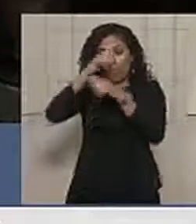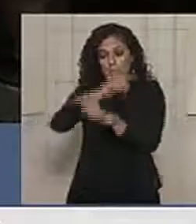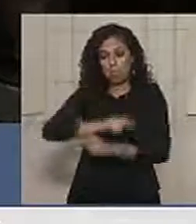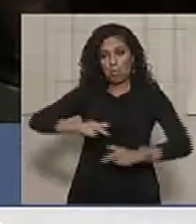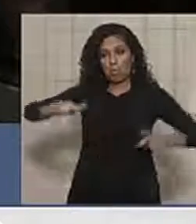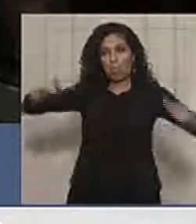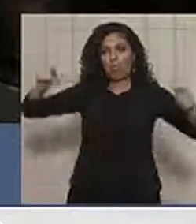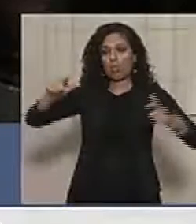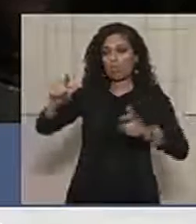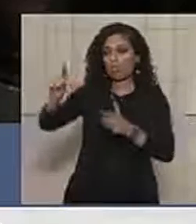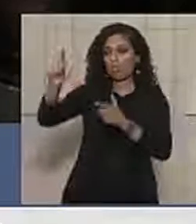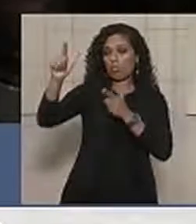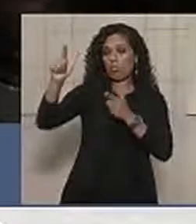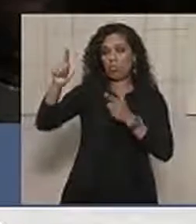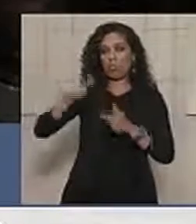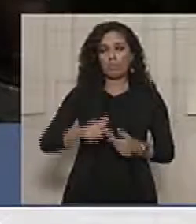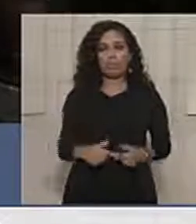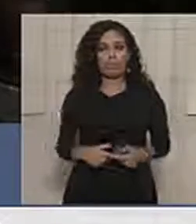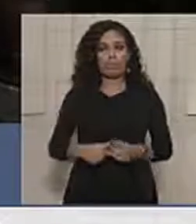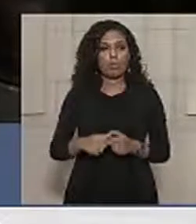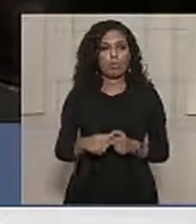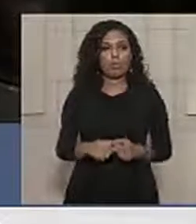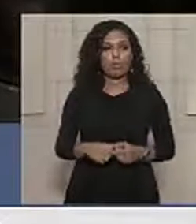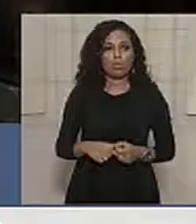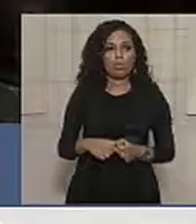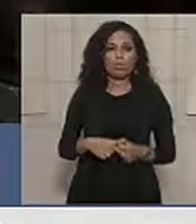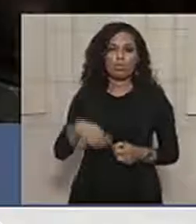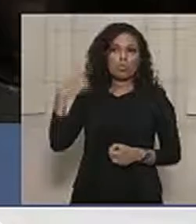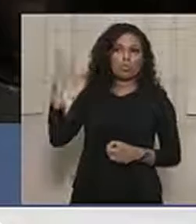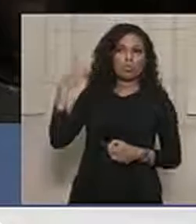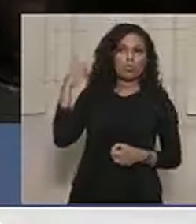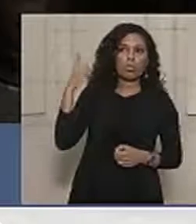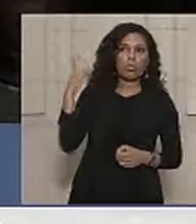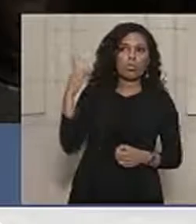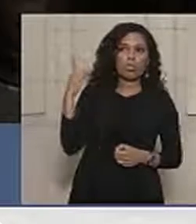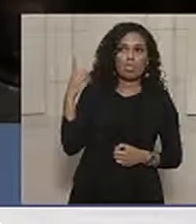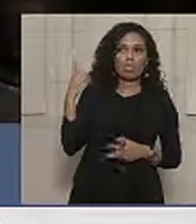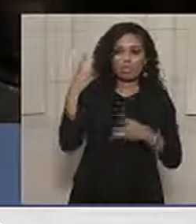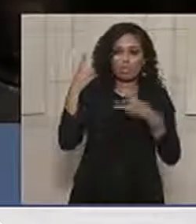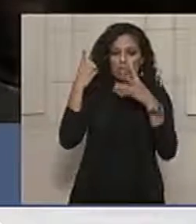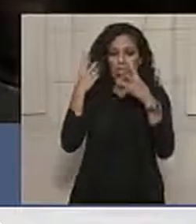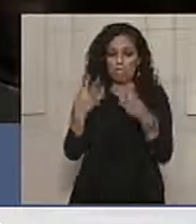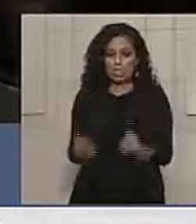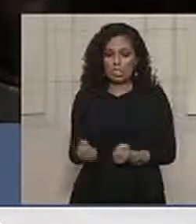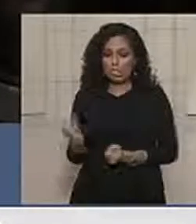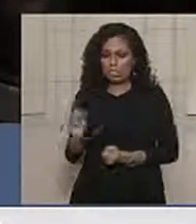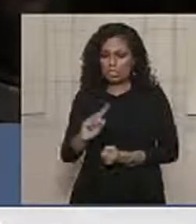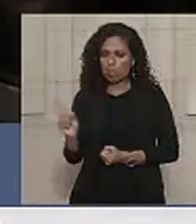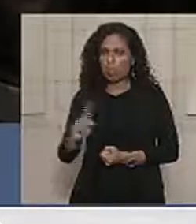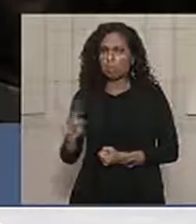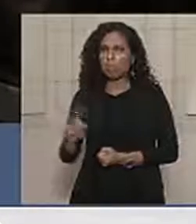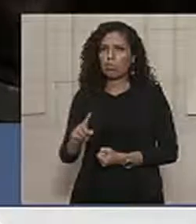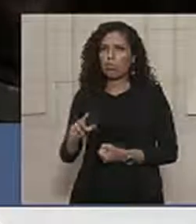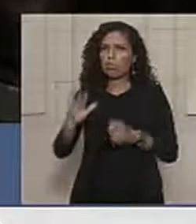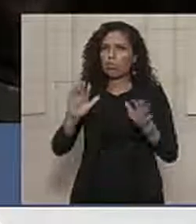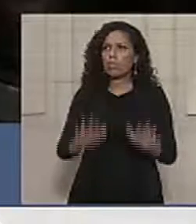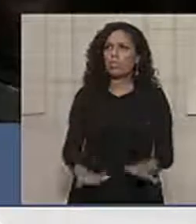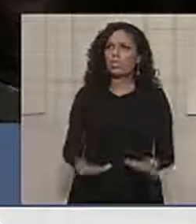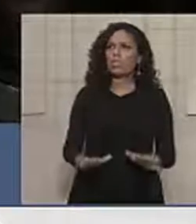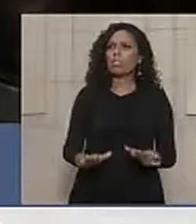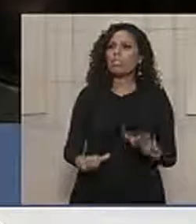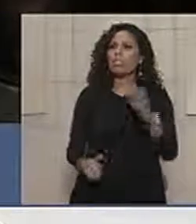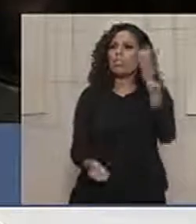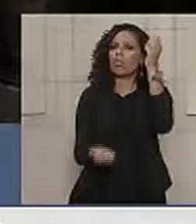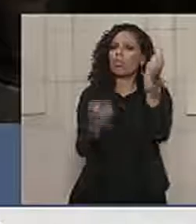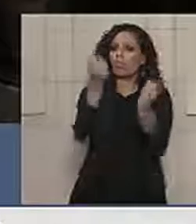da Huang Link. E esses parlamentares impediram que a Huang estabelecesse, instalasse uma